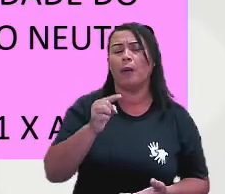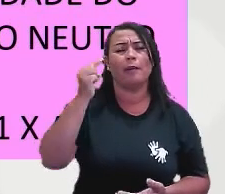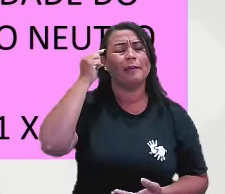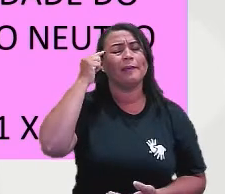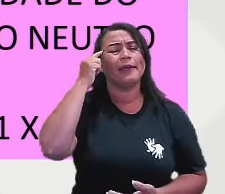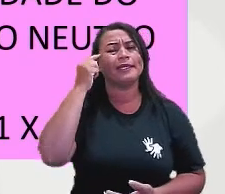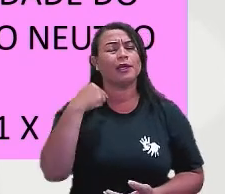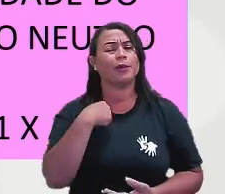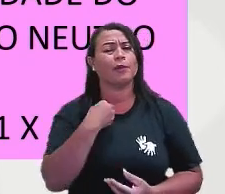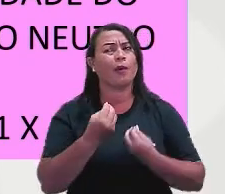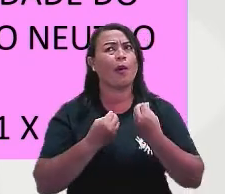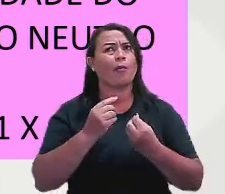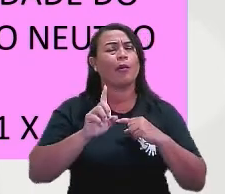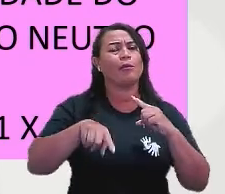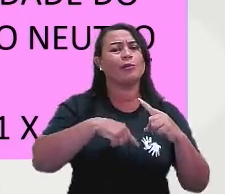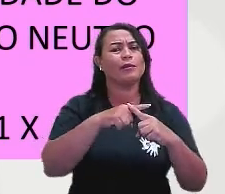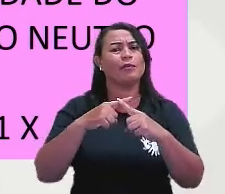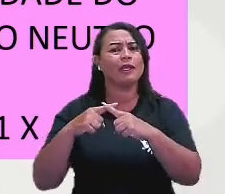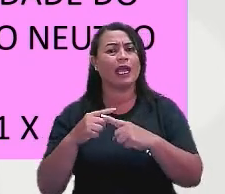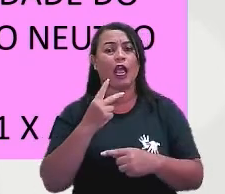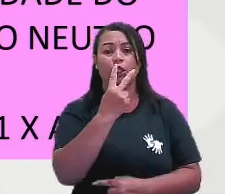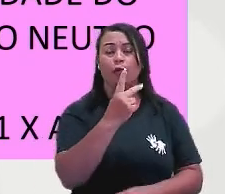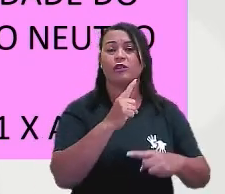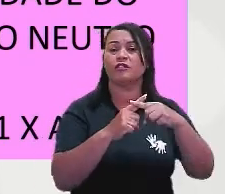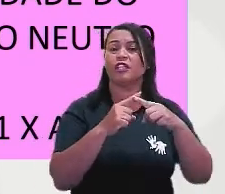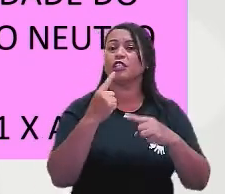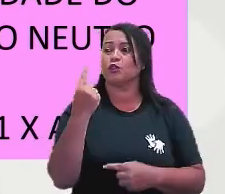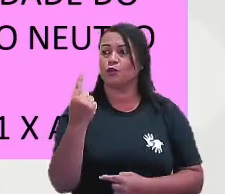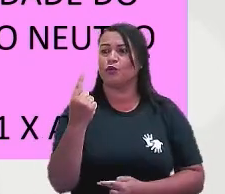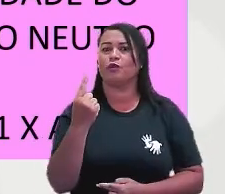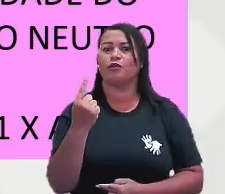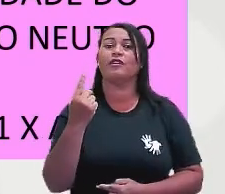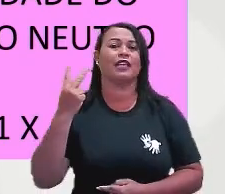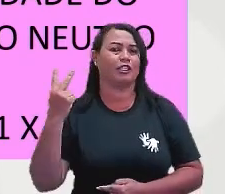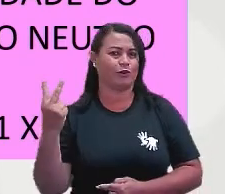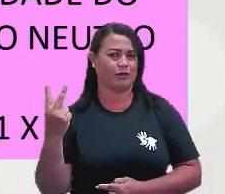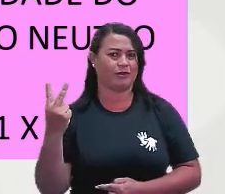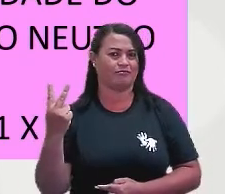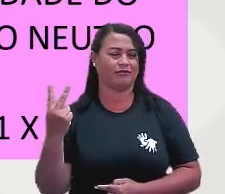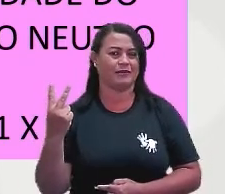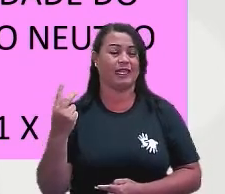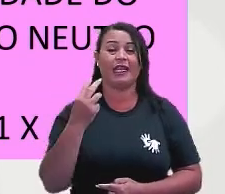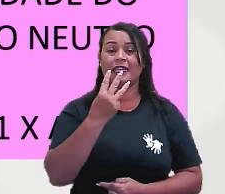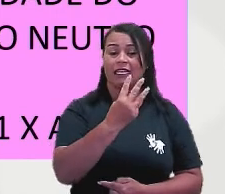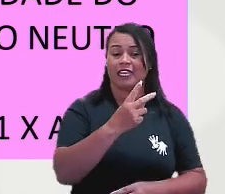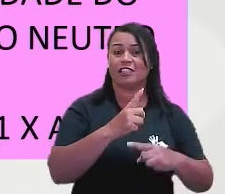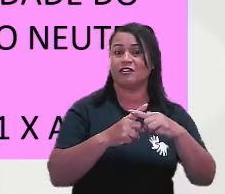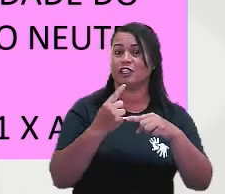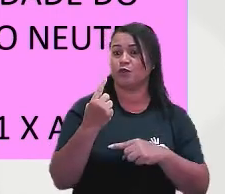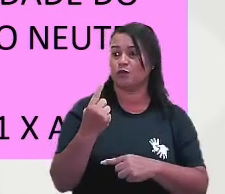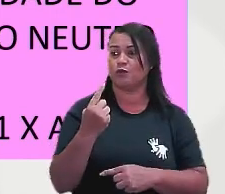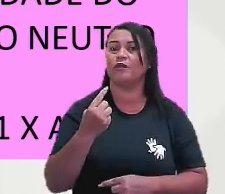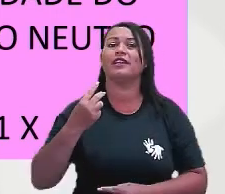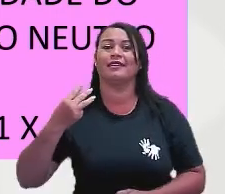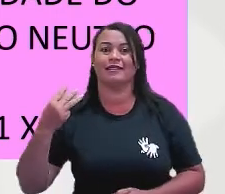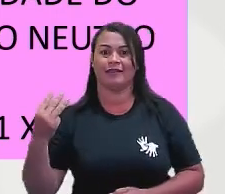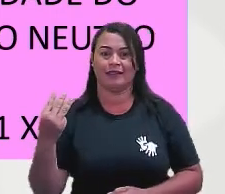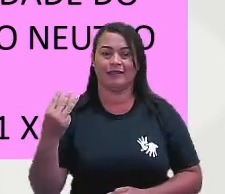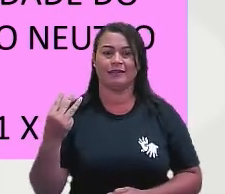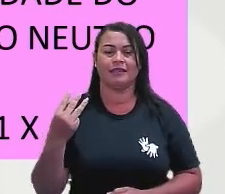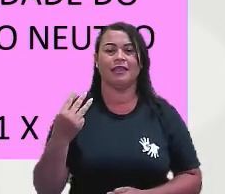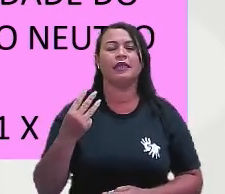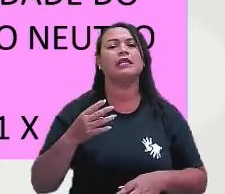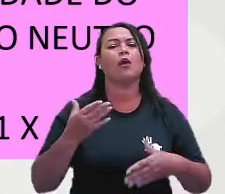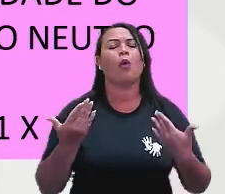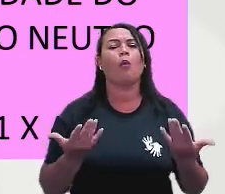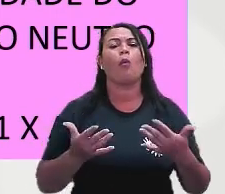comigo direitinho. Se eu multiplicar 2 vezes 1, vai dar 2. 3 vezes 1 vai dar 3.